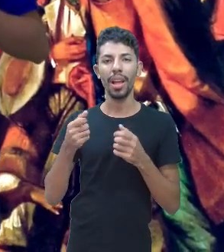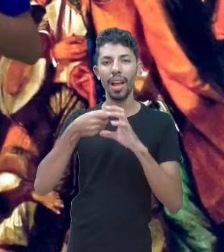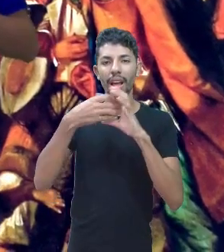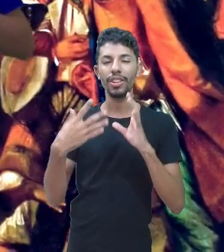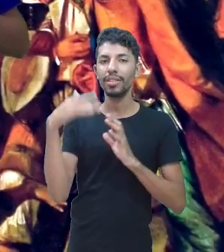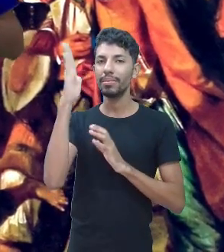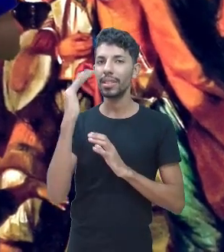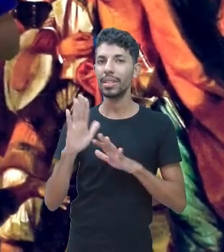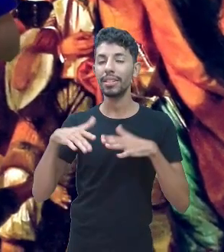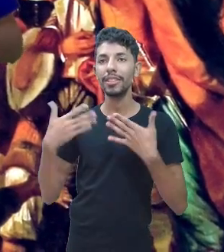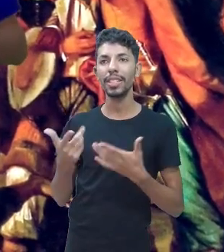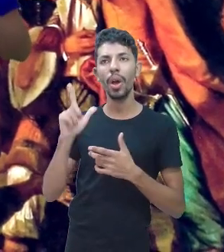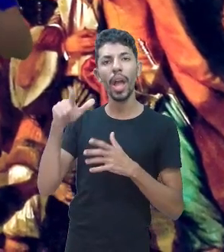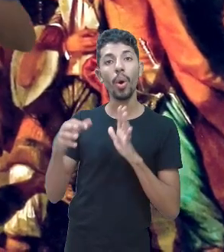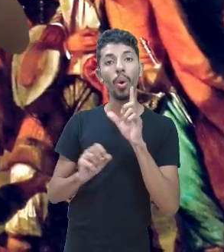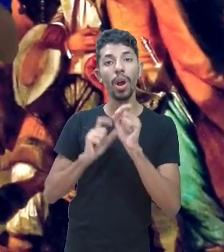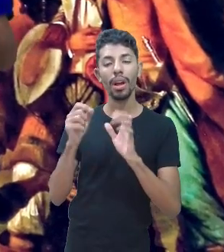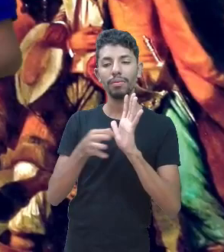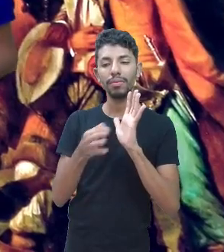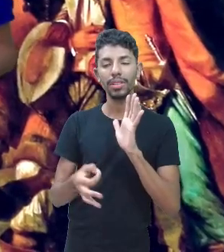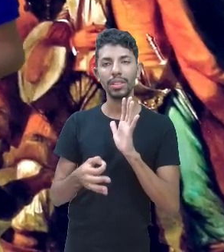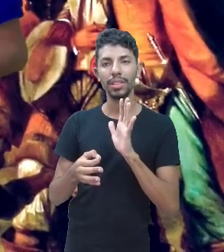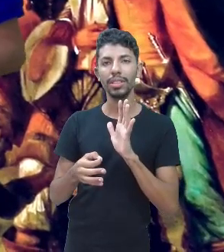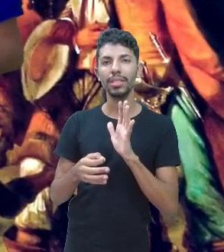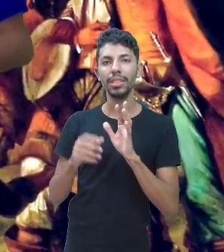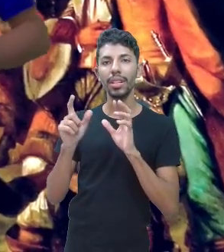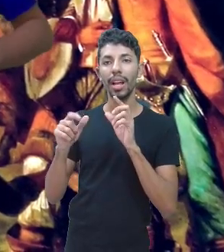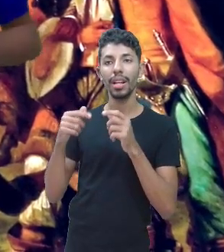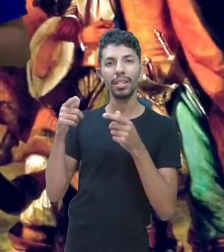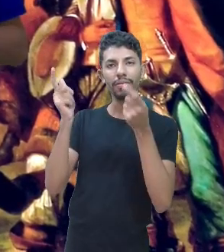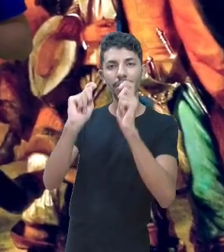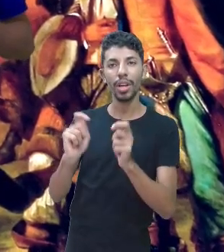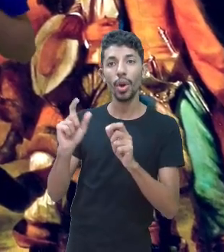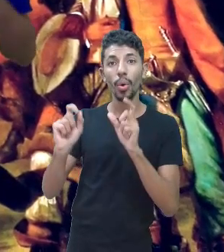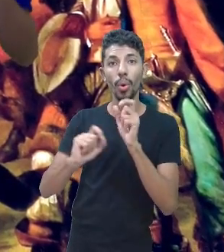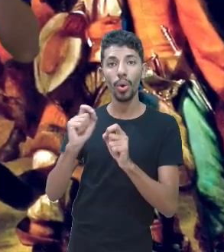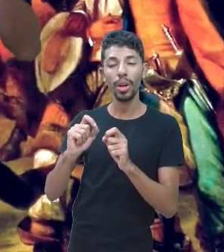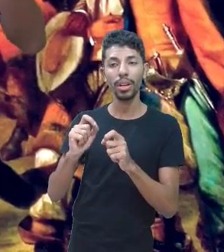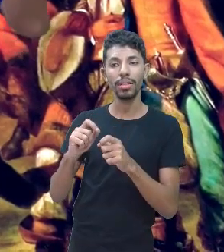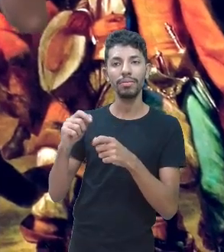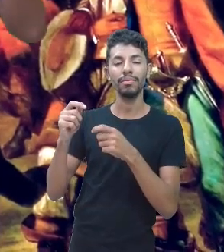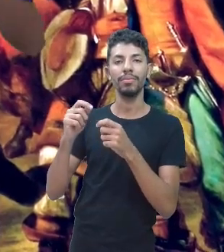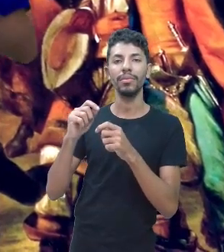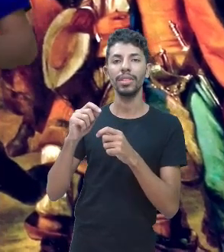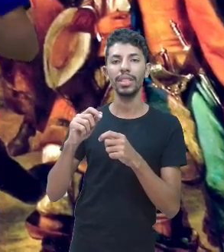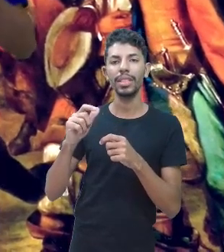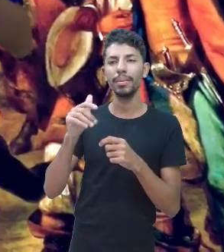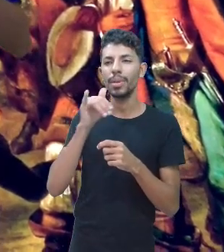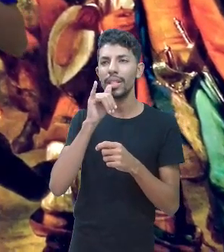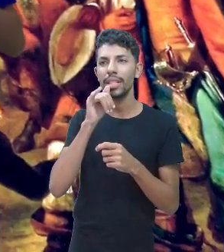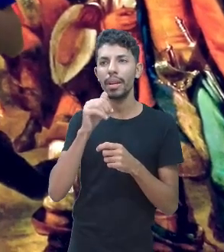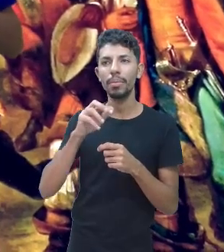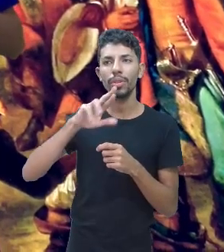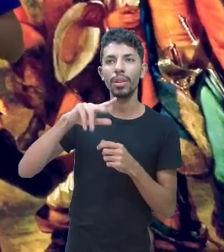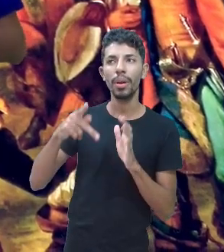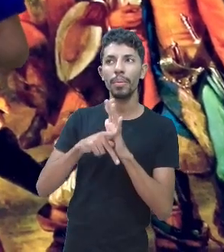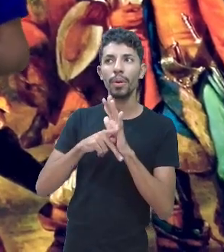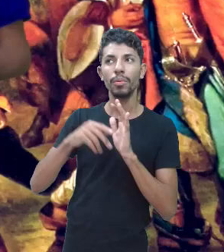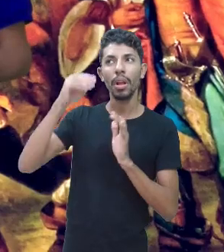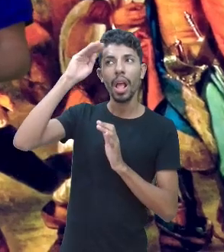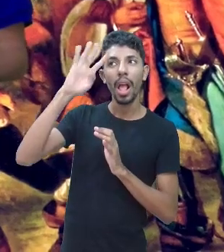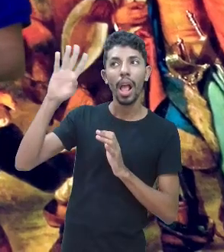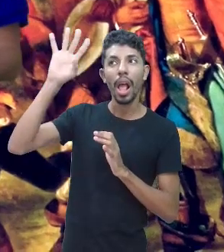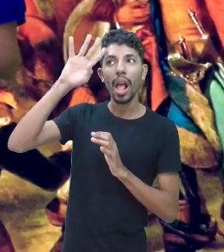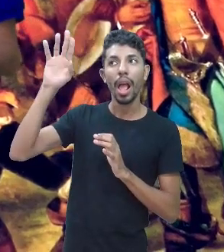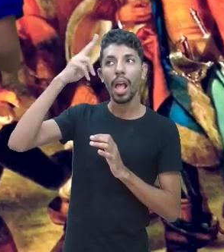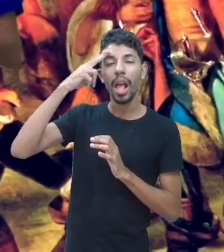essa obra é que essa representação, feita 22 anos depois, ela acabou saindo muito do imaginário desse autor, né, muito